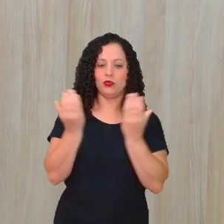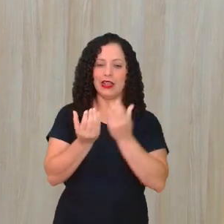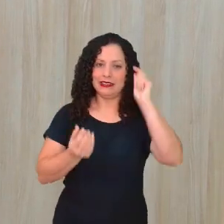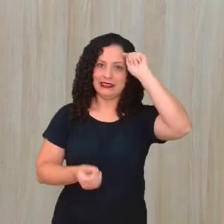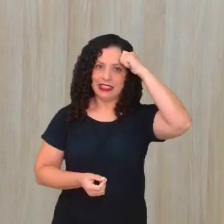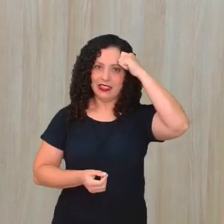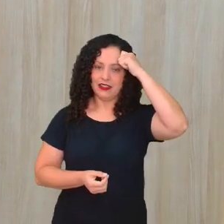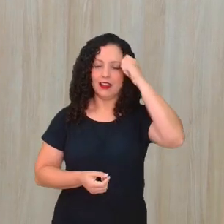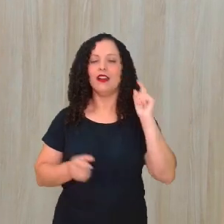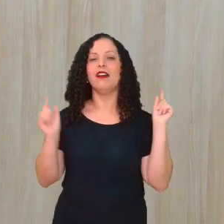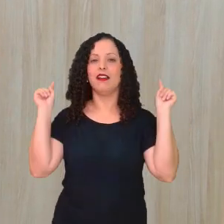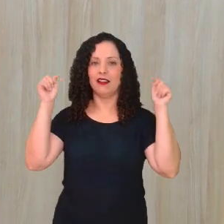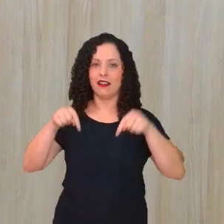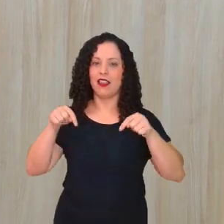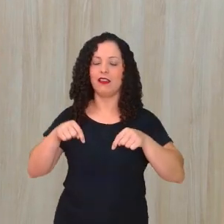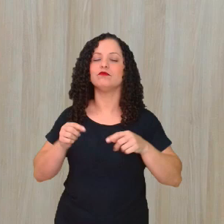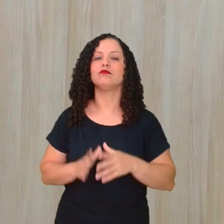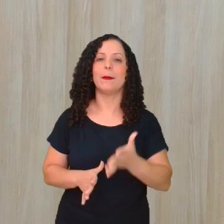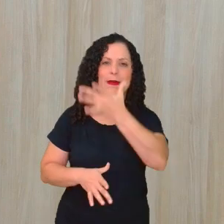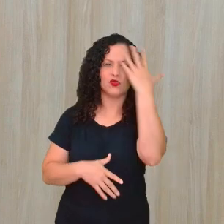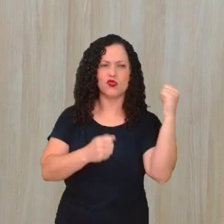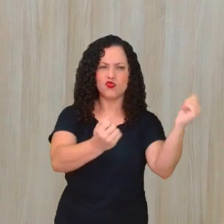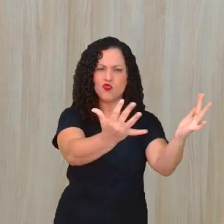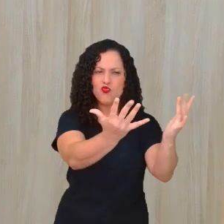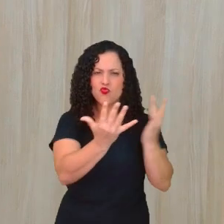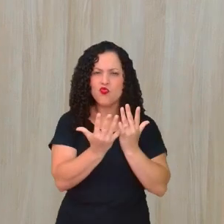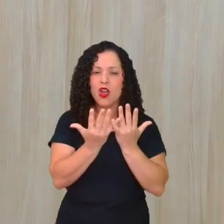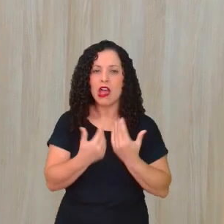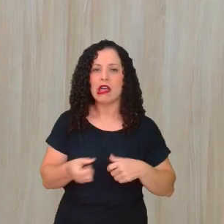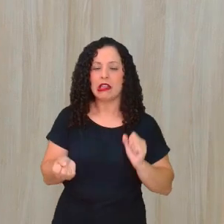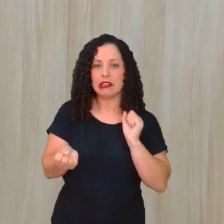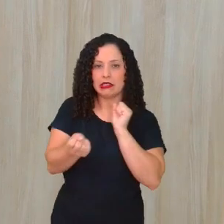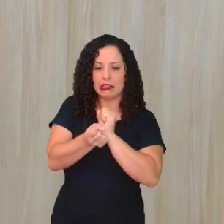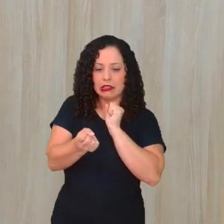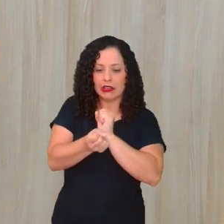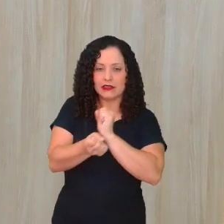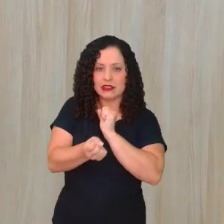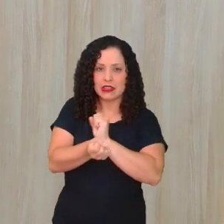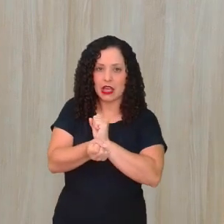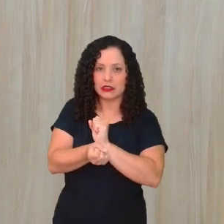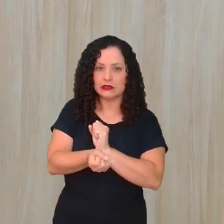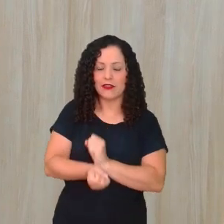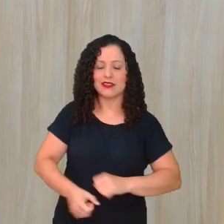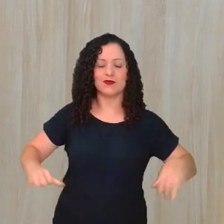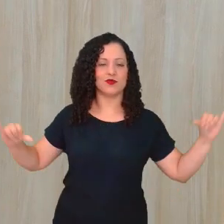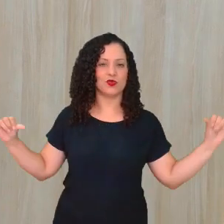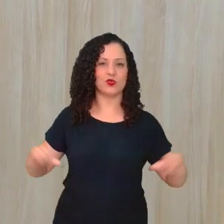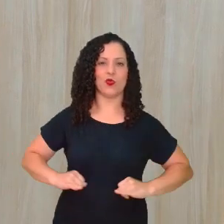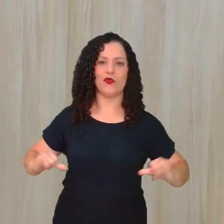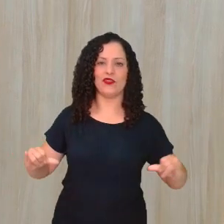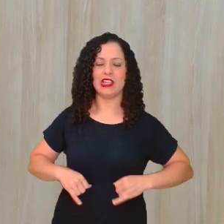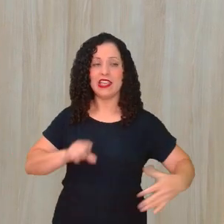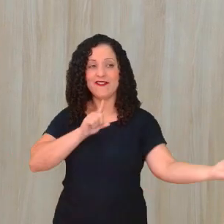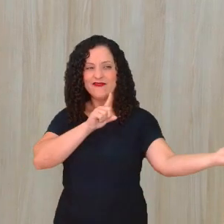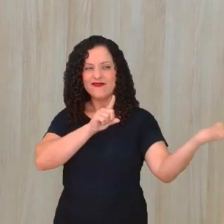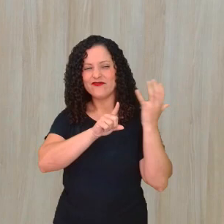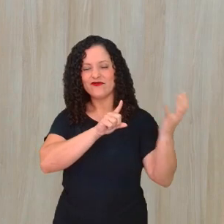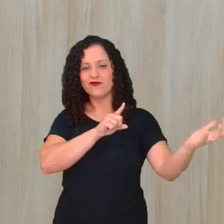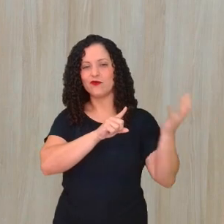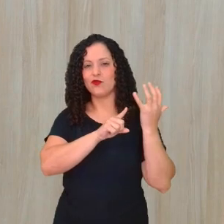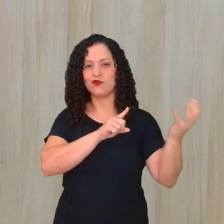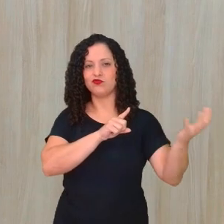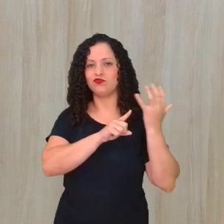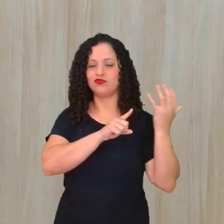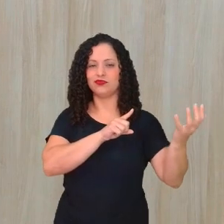aí negra, essa população negra escravizada, ela estava sofrendo influência dessa independência. E a gente